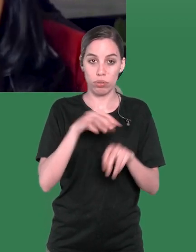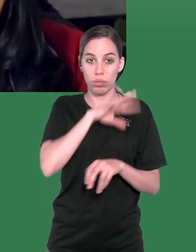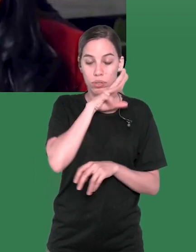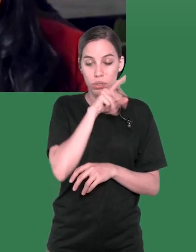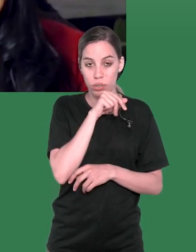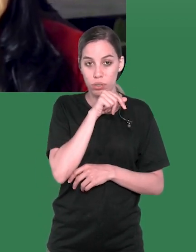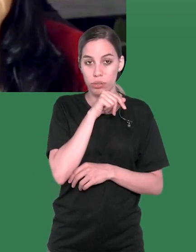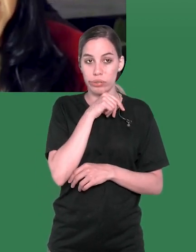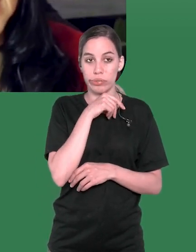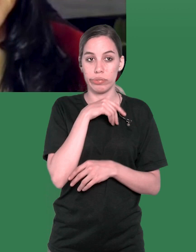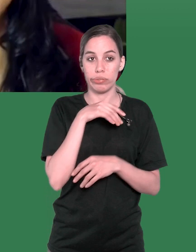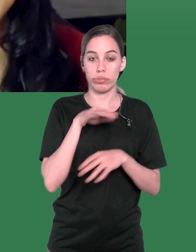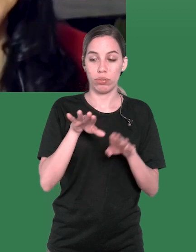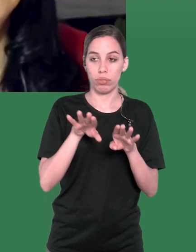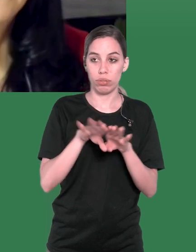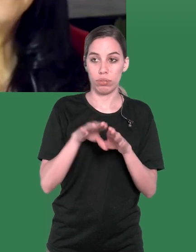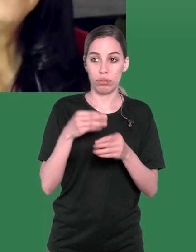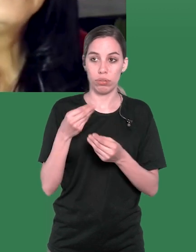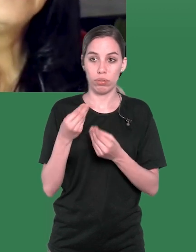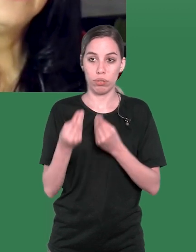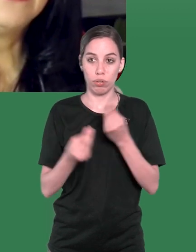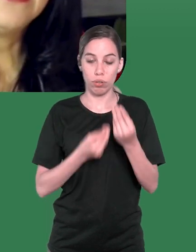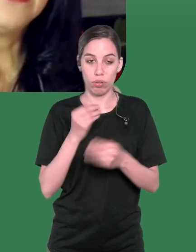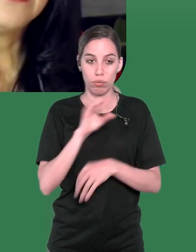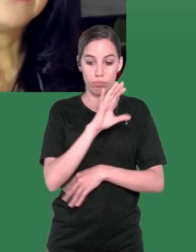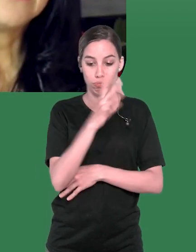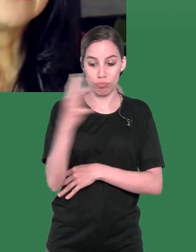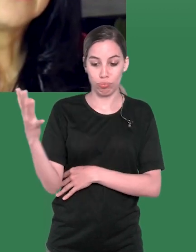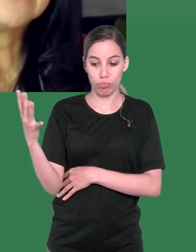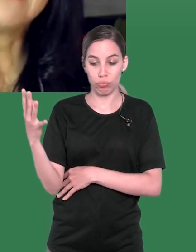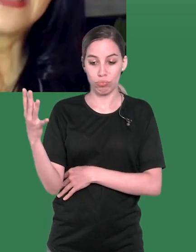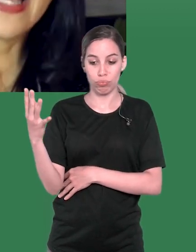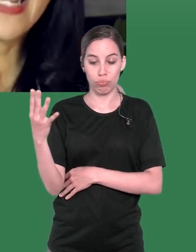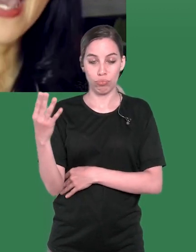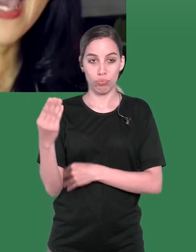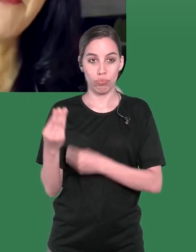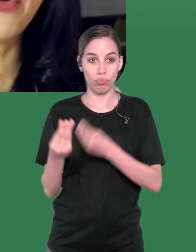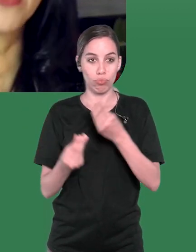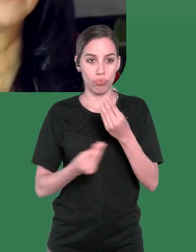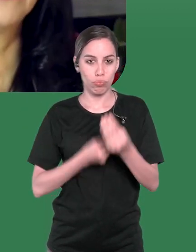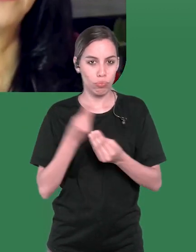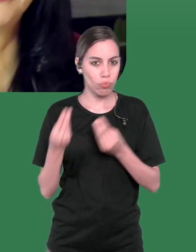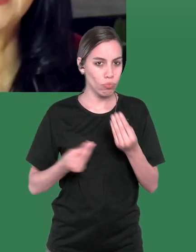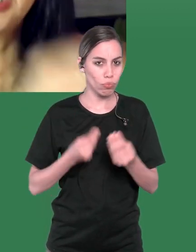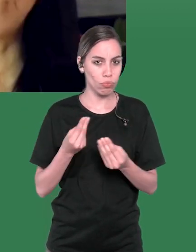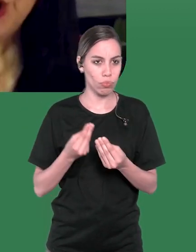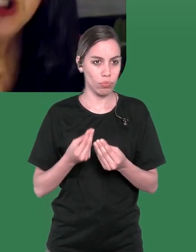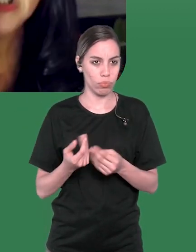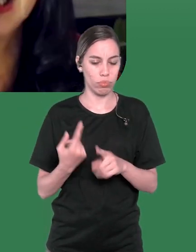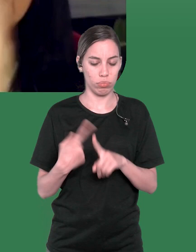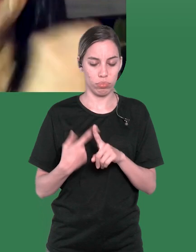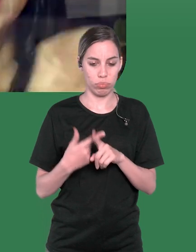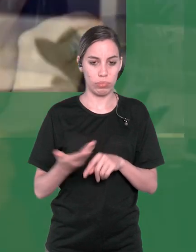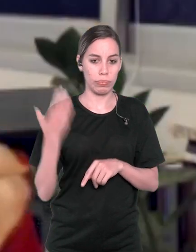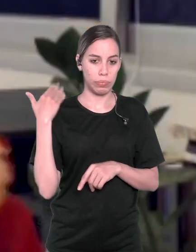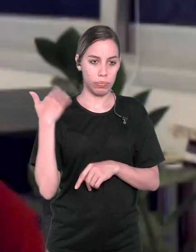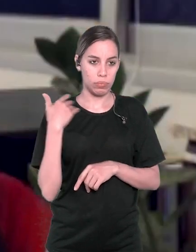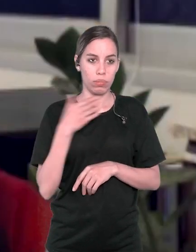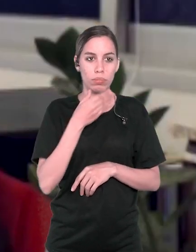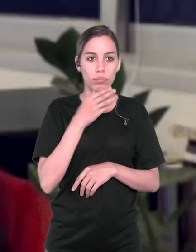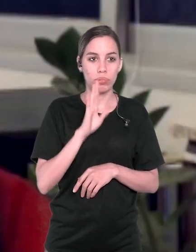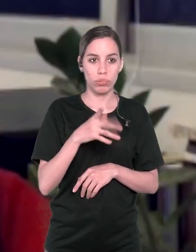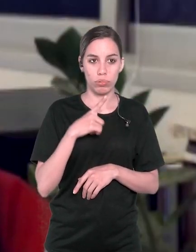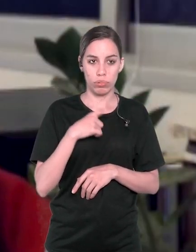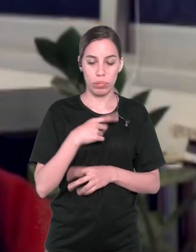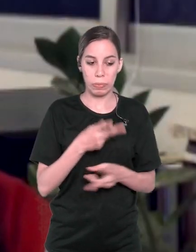com a ecologia, né? Ele, assim, naquela época, ele já tinha essa percepção